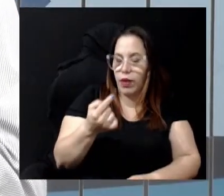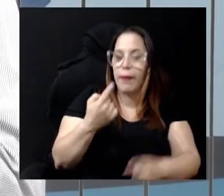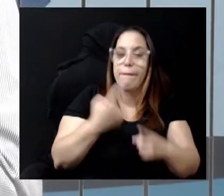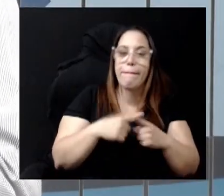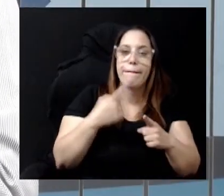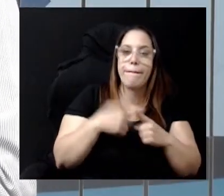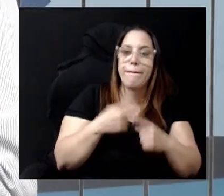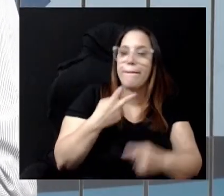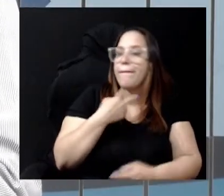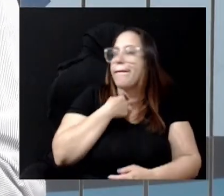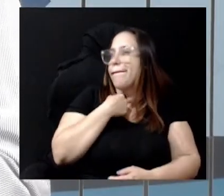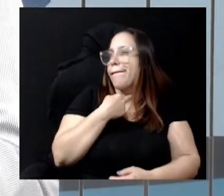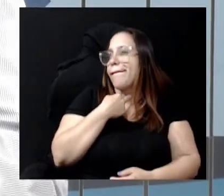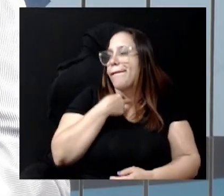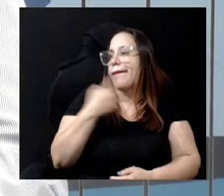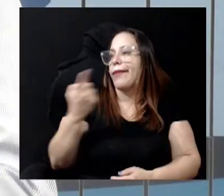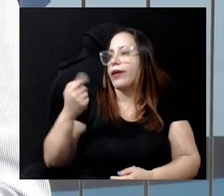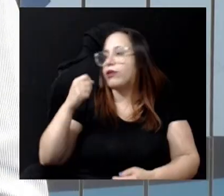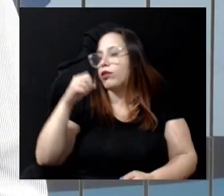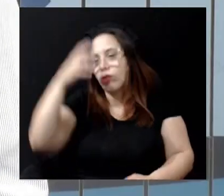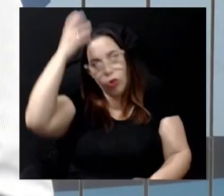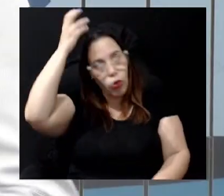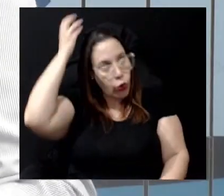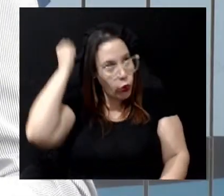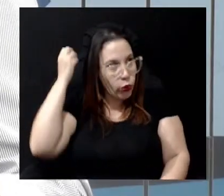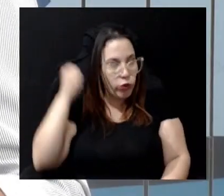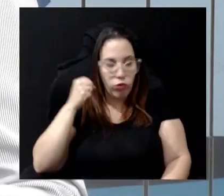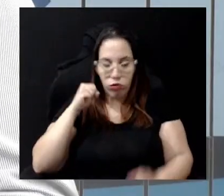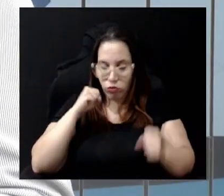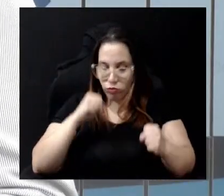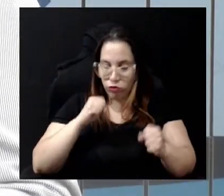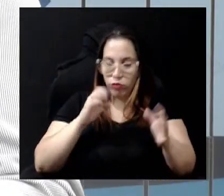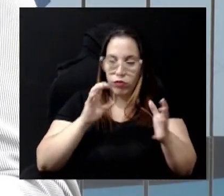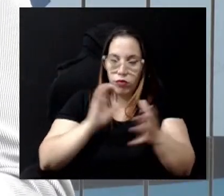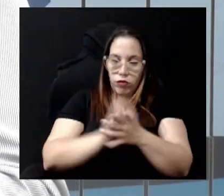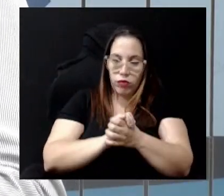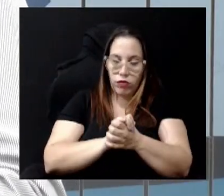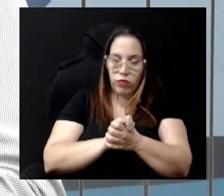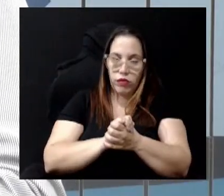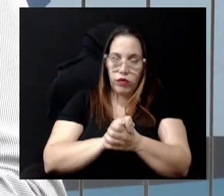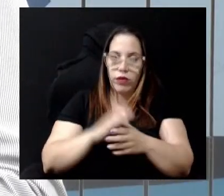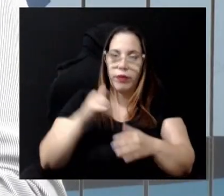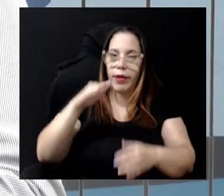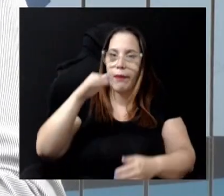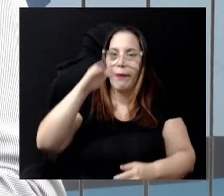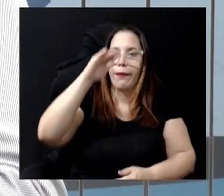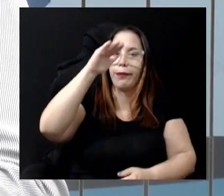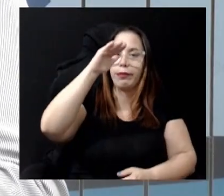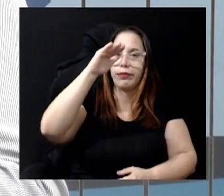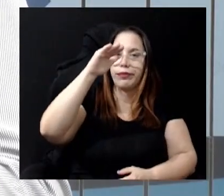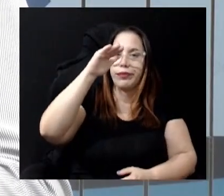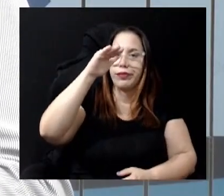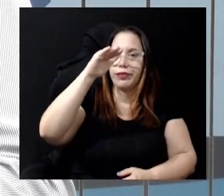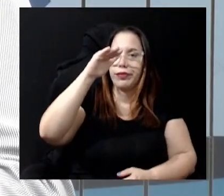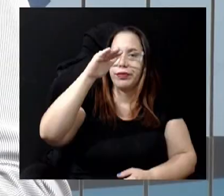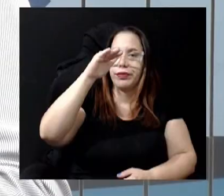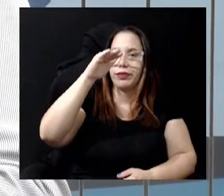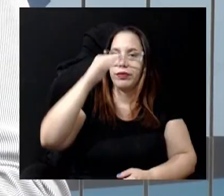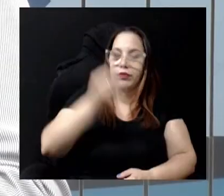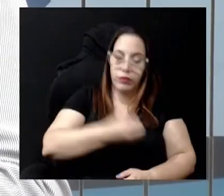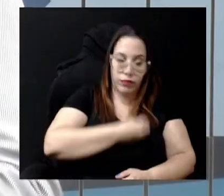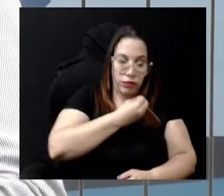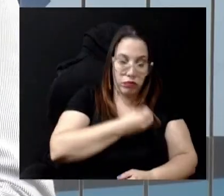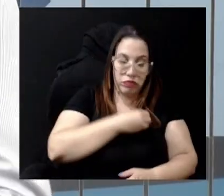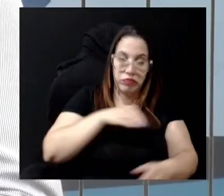uma coisa, Rubem, que talvez possa casar com isso. Cada vez mais nós estamos vivendo uma situação